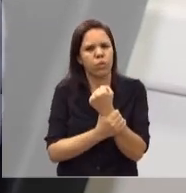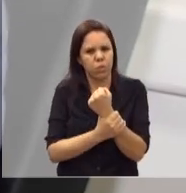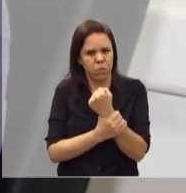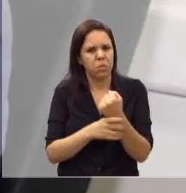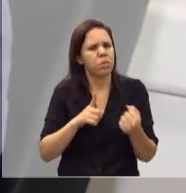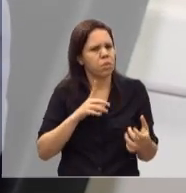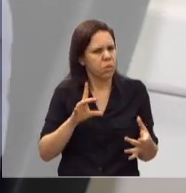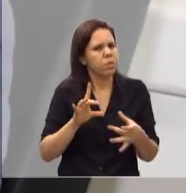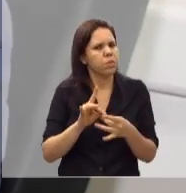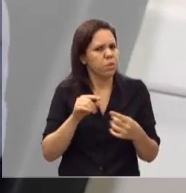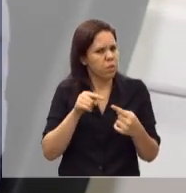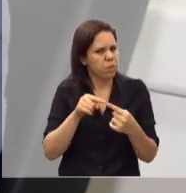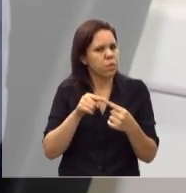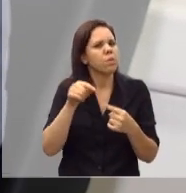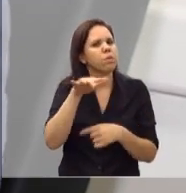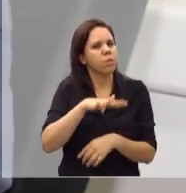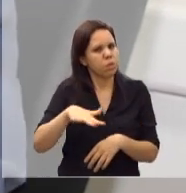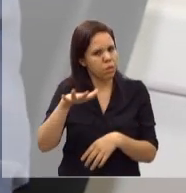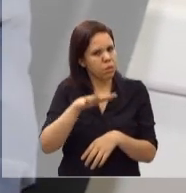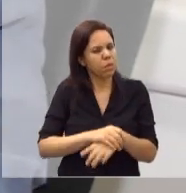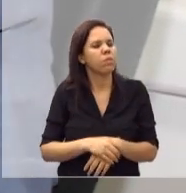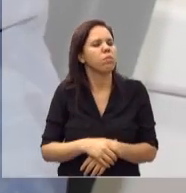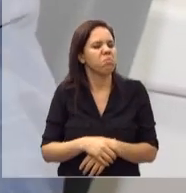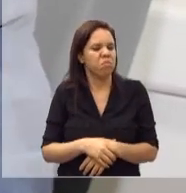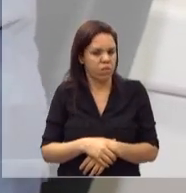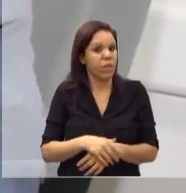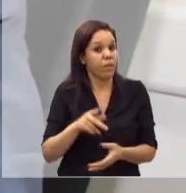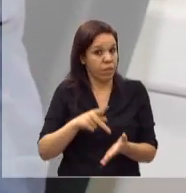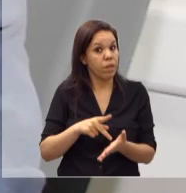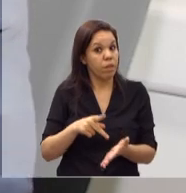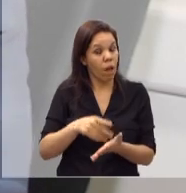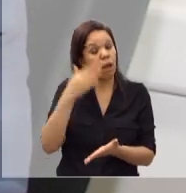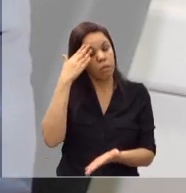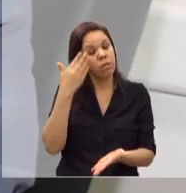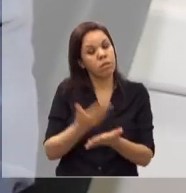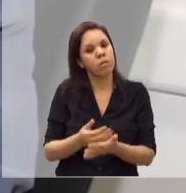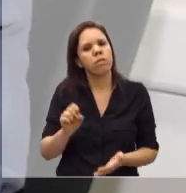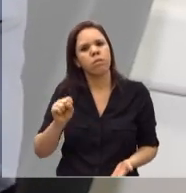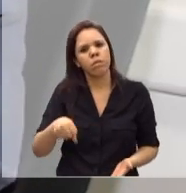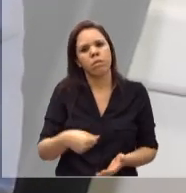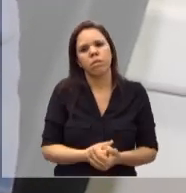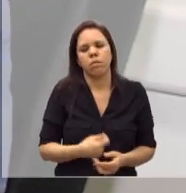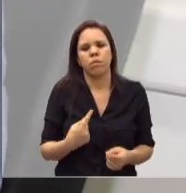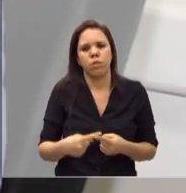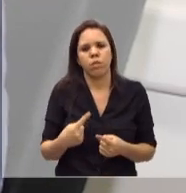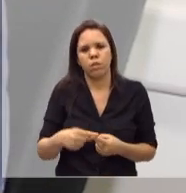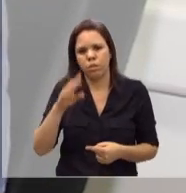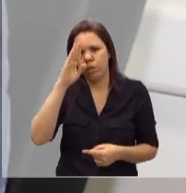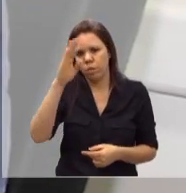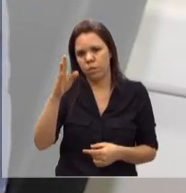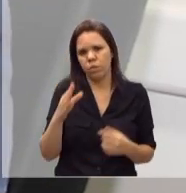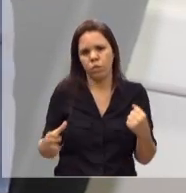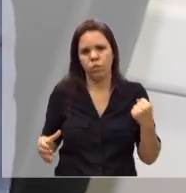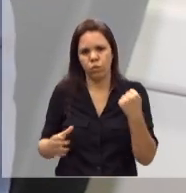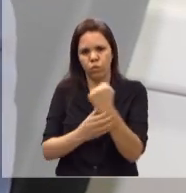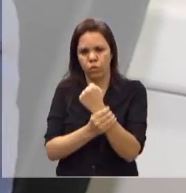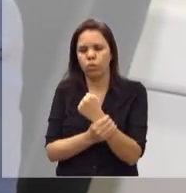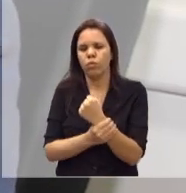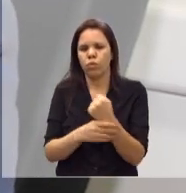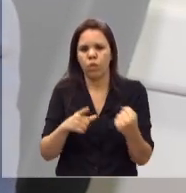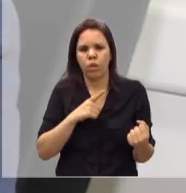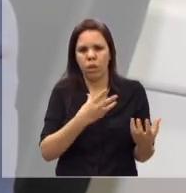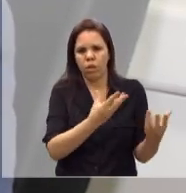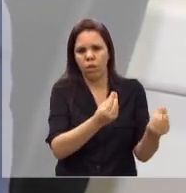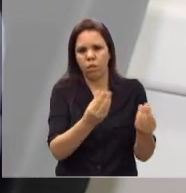esteja ligada a essa área? Não tenho dúvida, Viviane. Por quê? Porque principalmente a segurança gerou